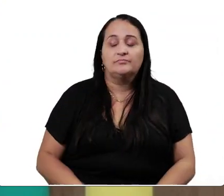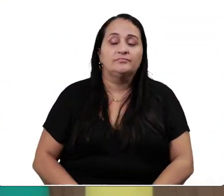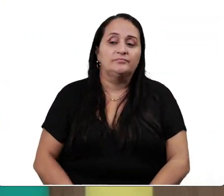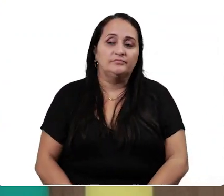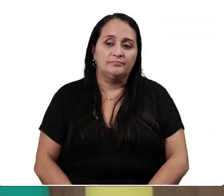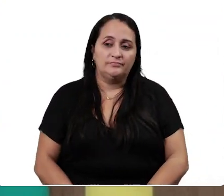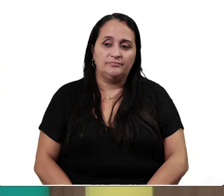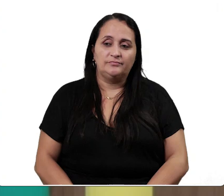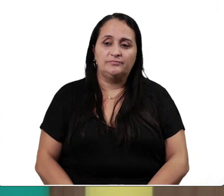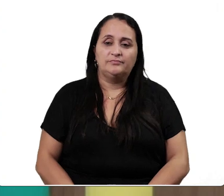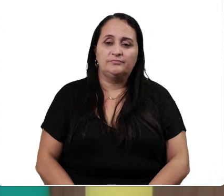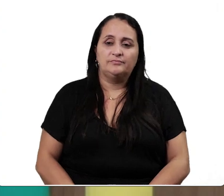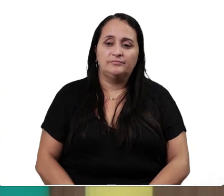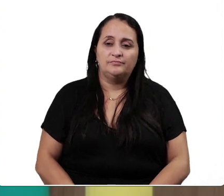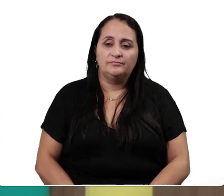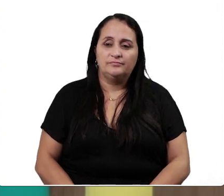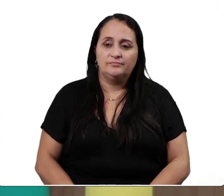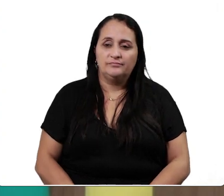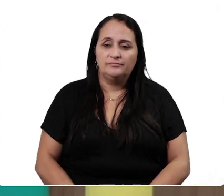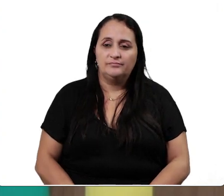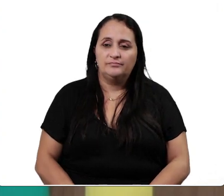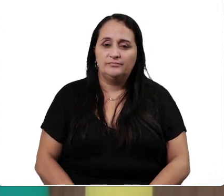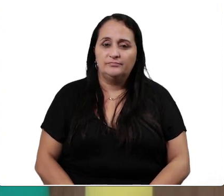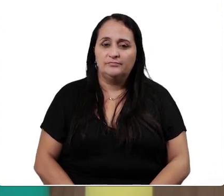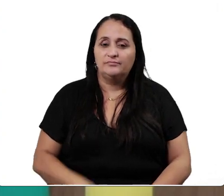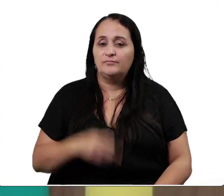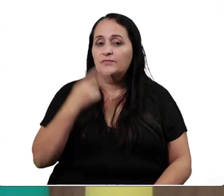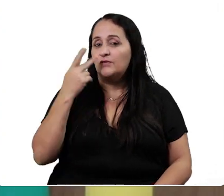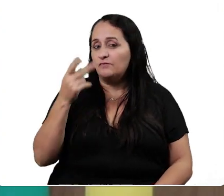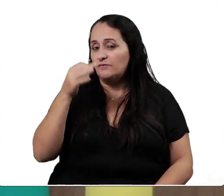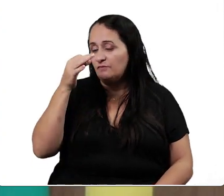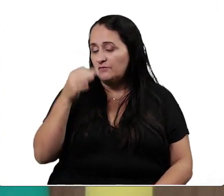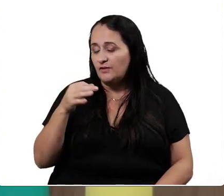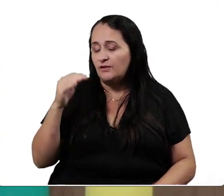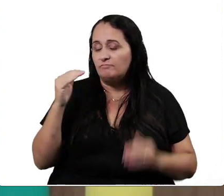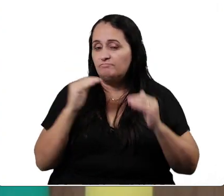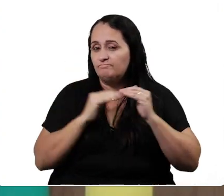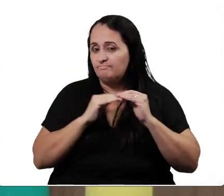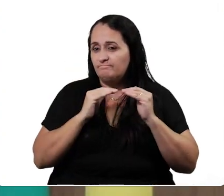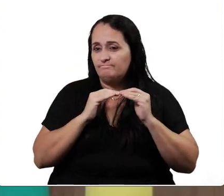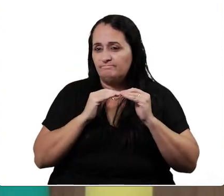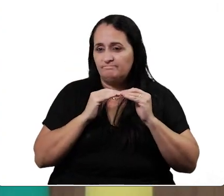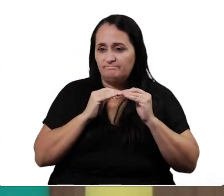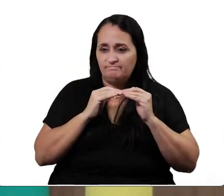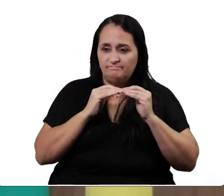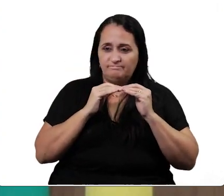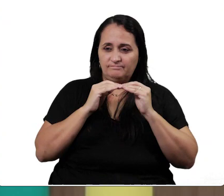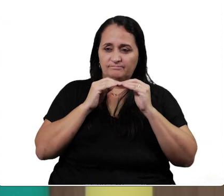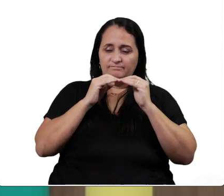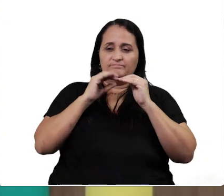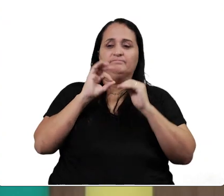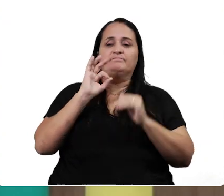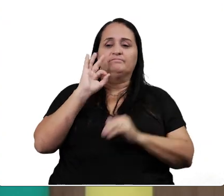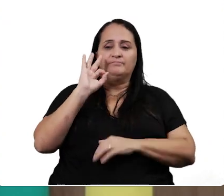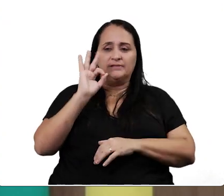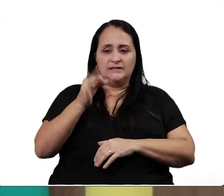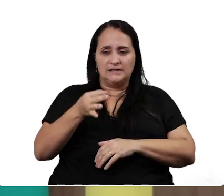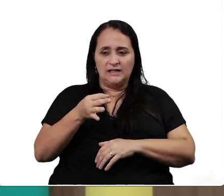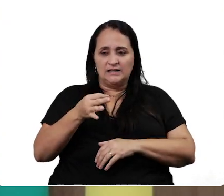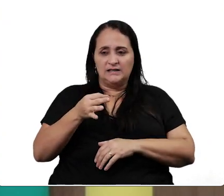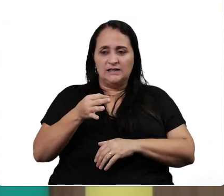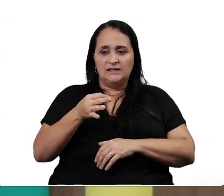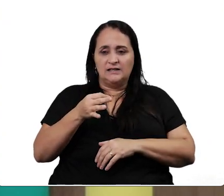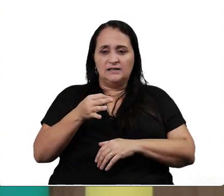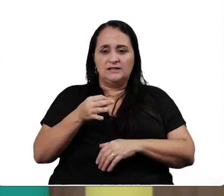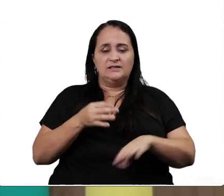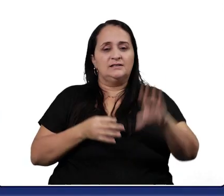essa questão? Marcando a letra que diz isso? Olha aí. A resposta certa